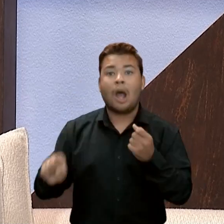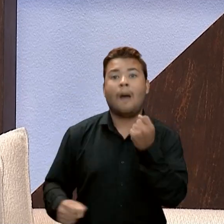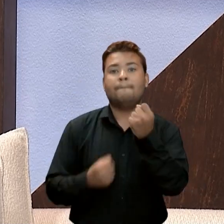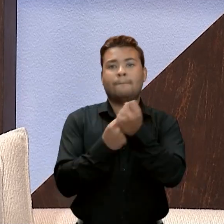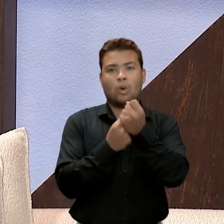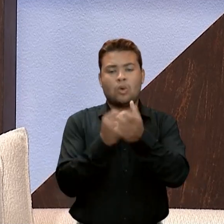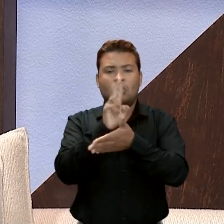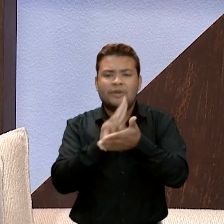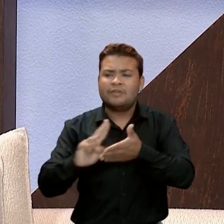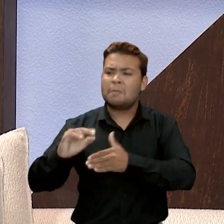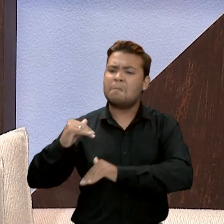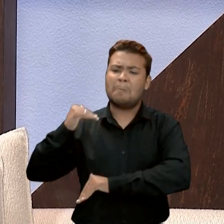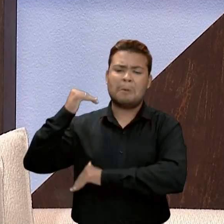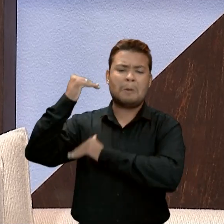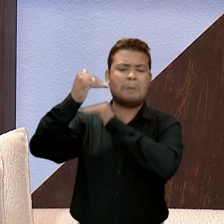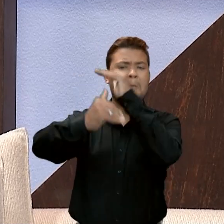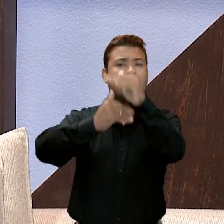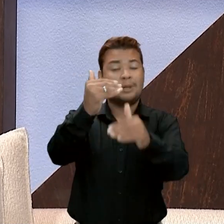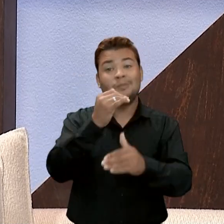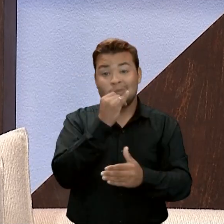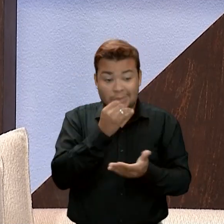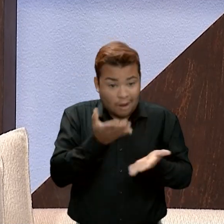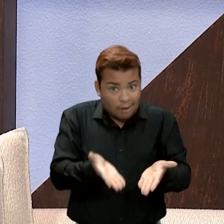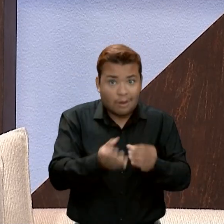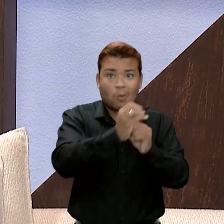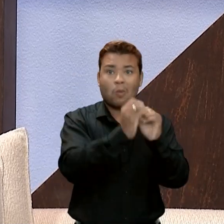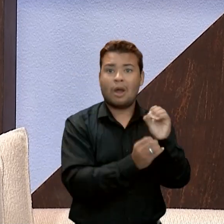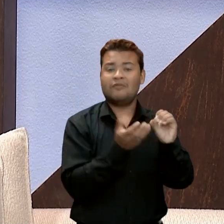universidade, no caso a Universidade Federal, muito